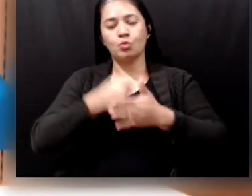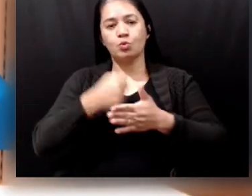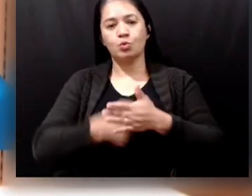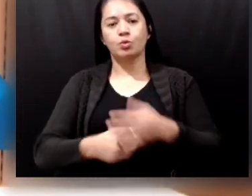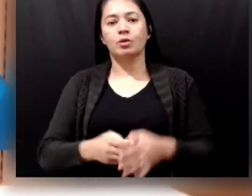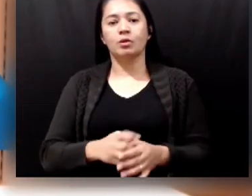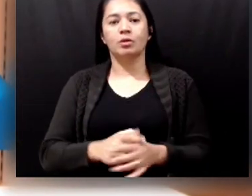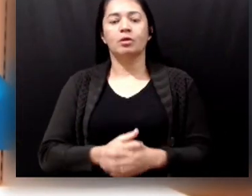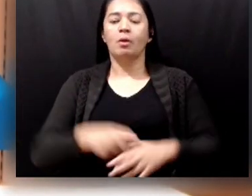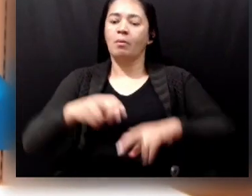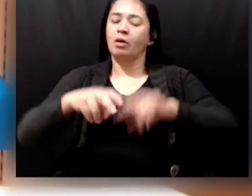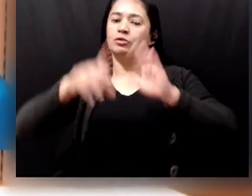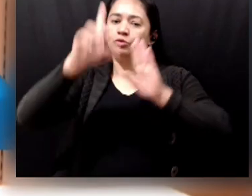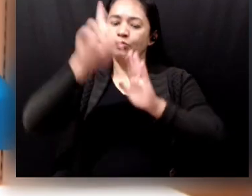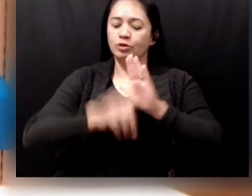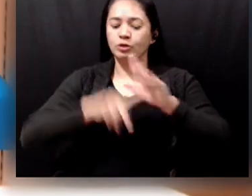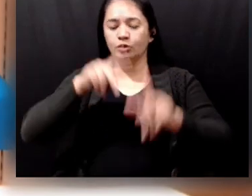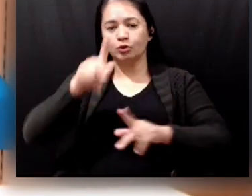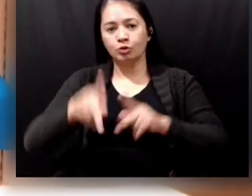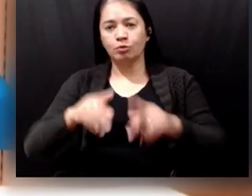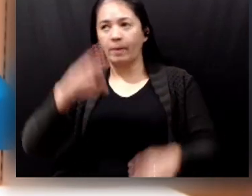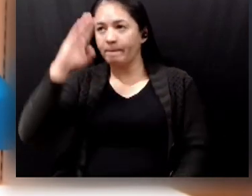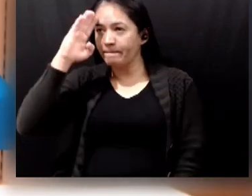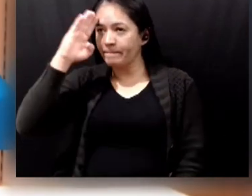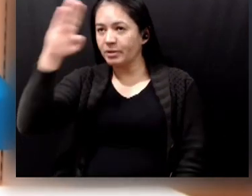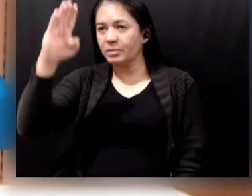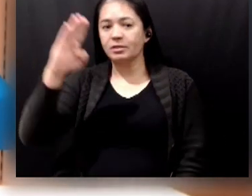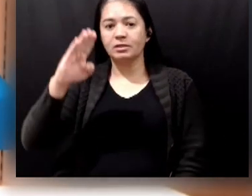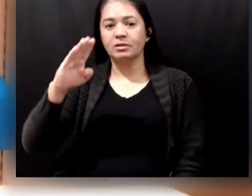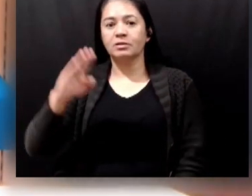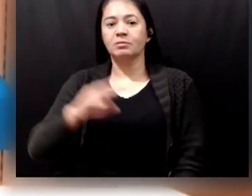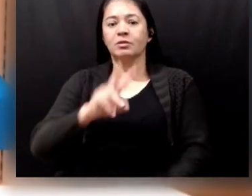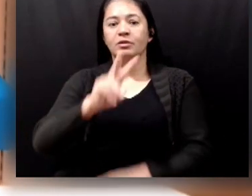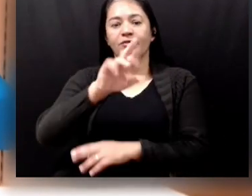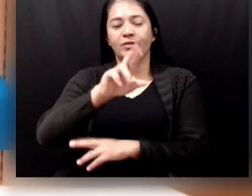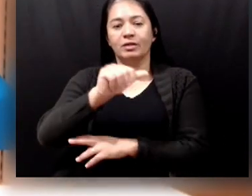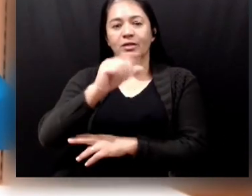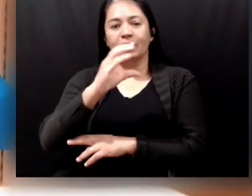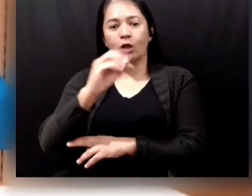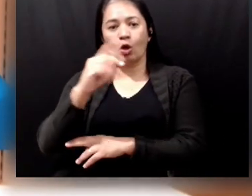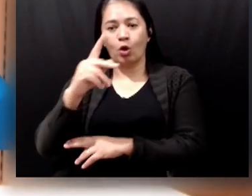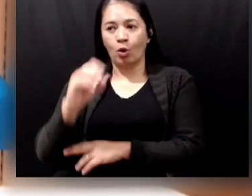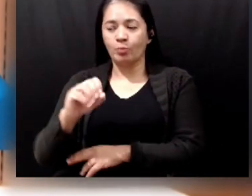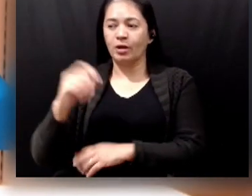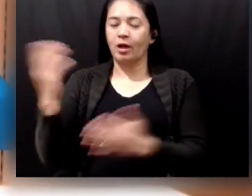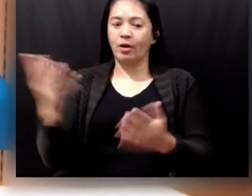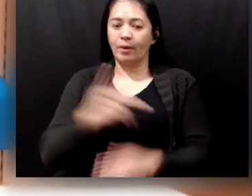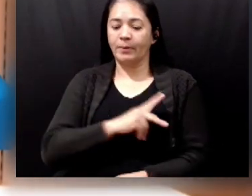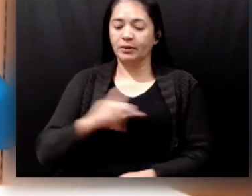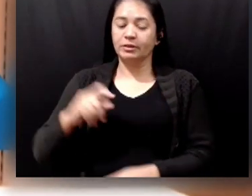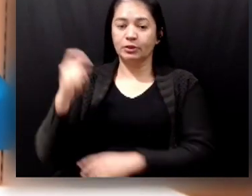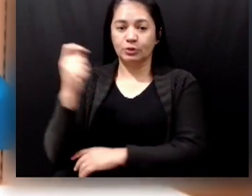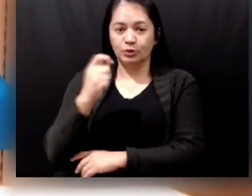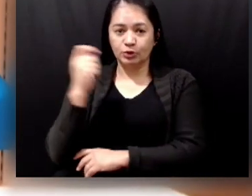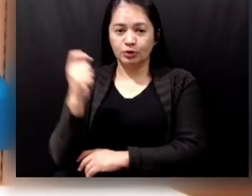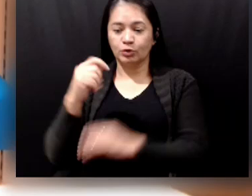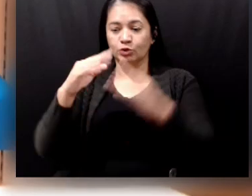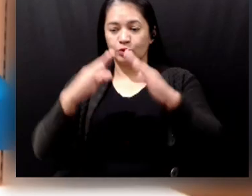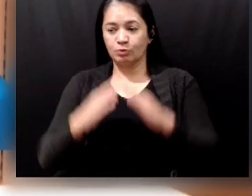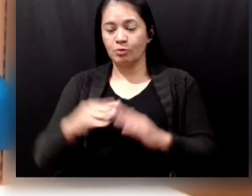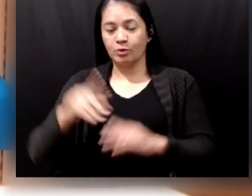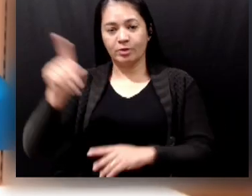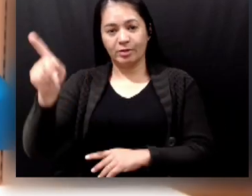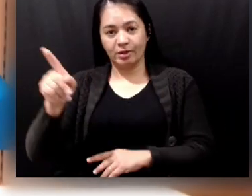da população, em especial no Planalto de Viracopos, atualmente é presidenta da Associação de Moradores do Planalto de